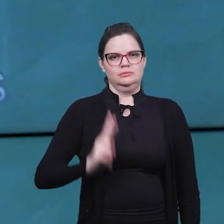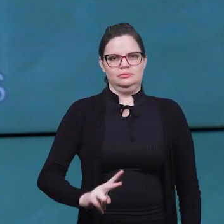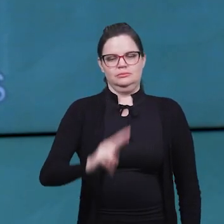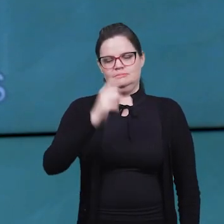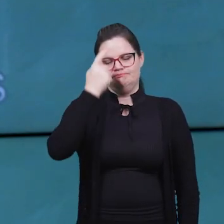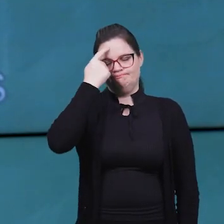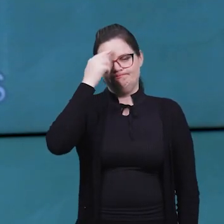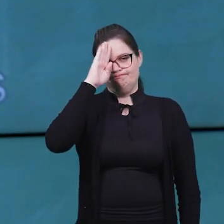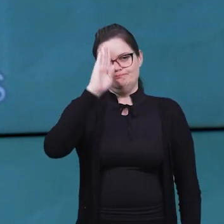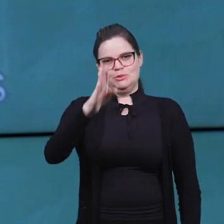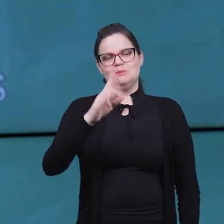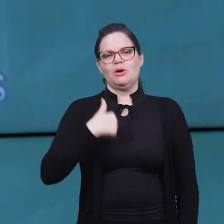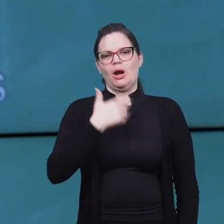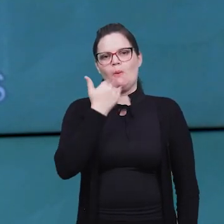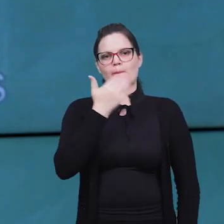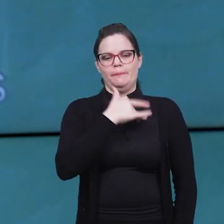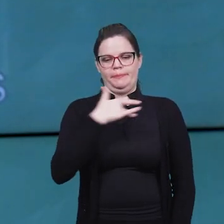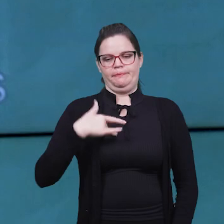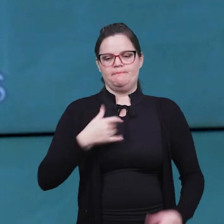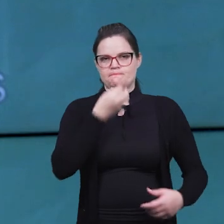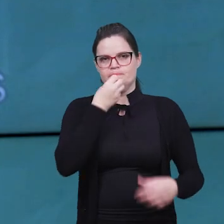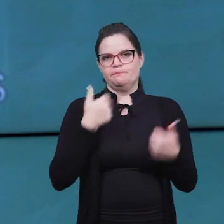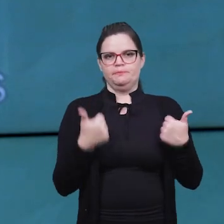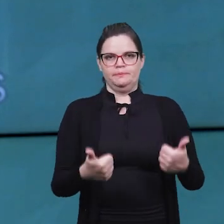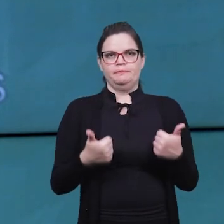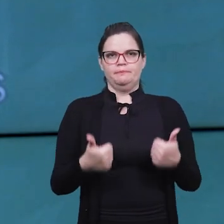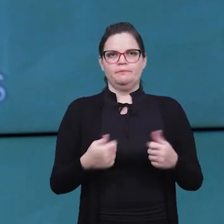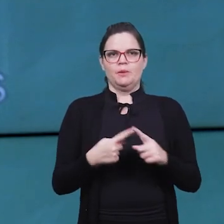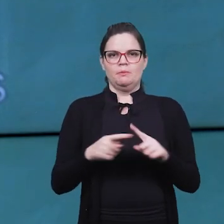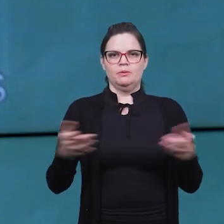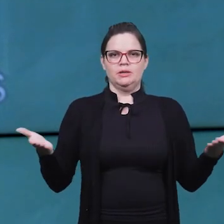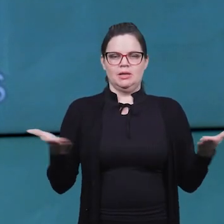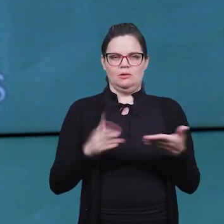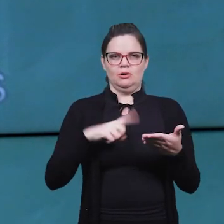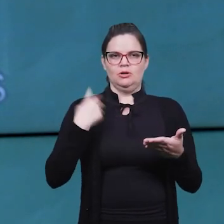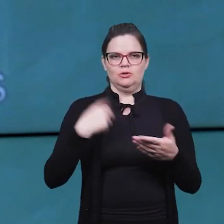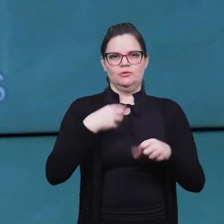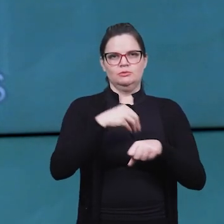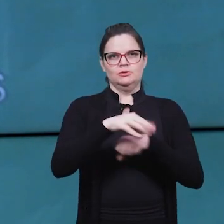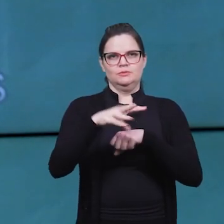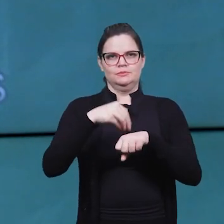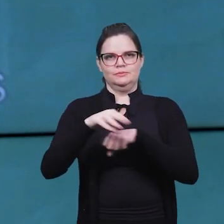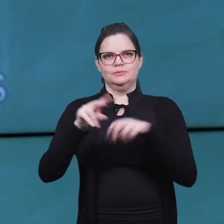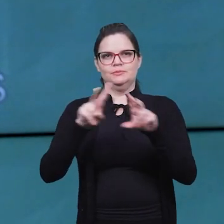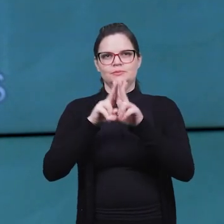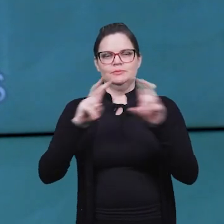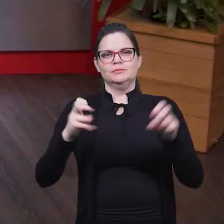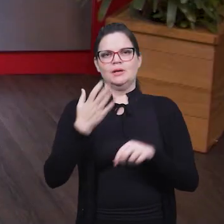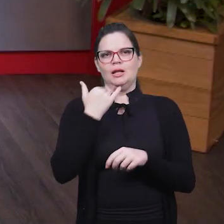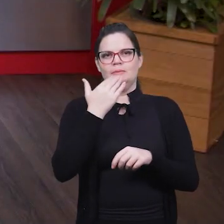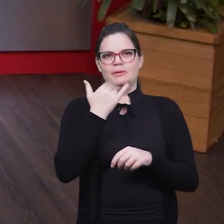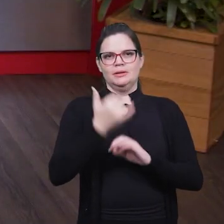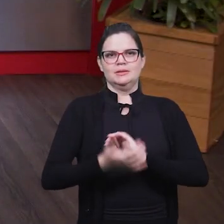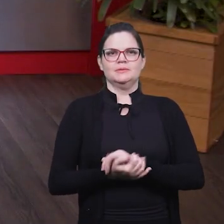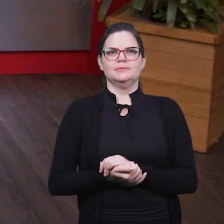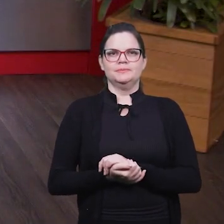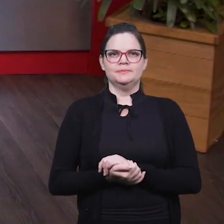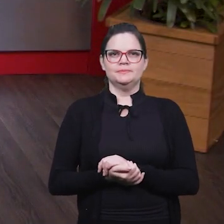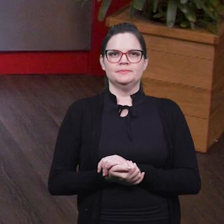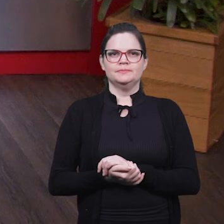na nossa mente. Por isso, nós vamos abordá-lo, né, um pouco mais à frente sobre a alimentação.